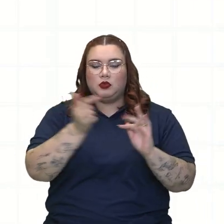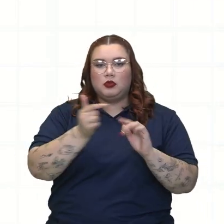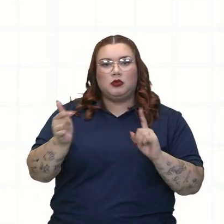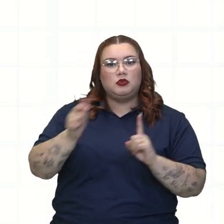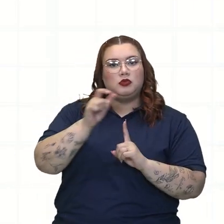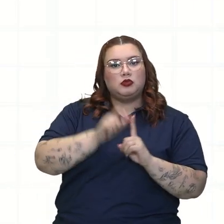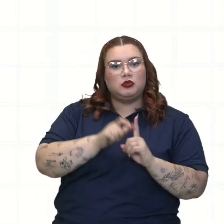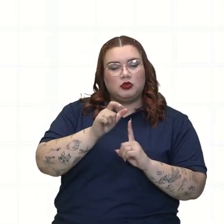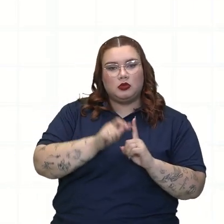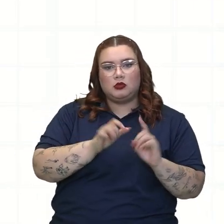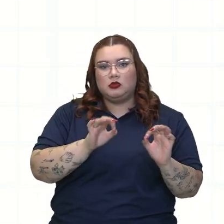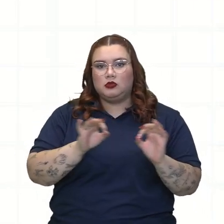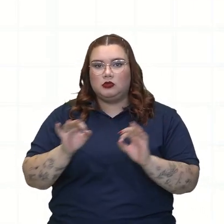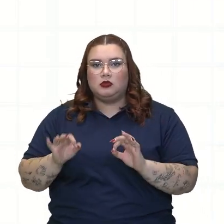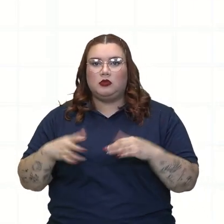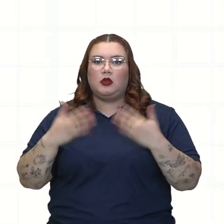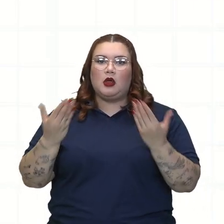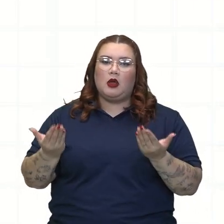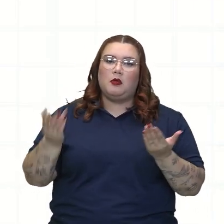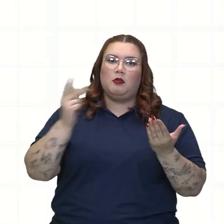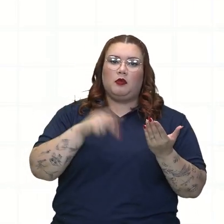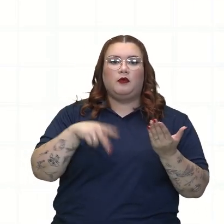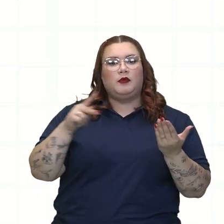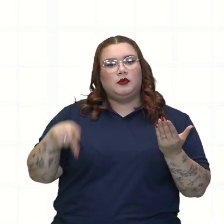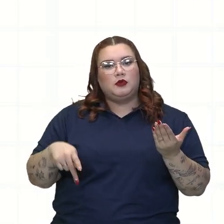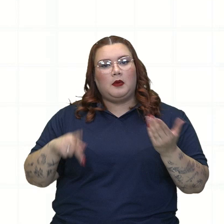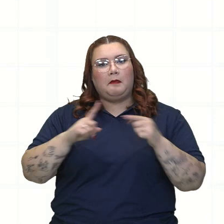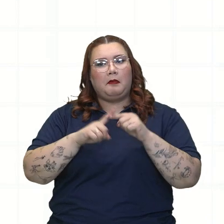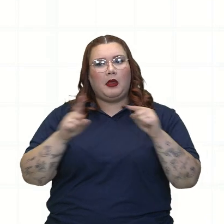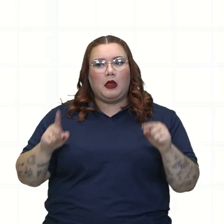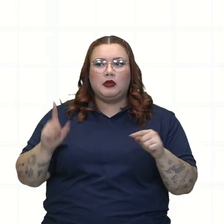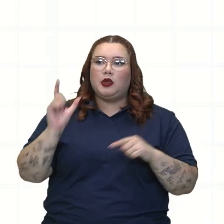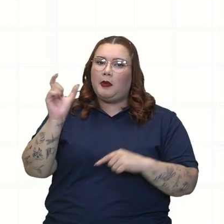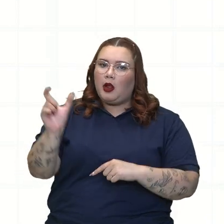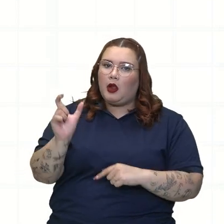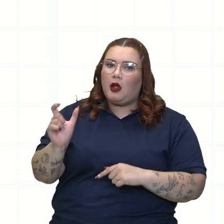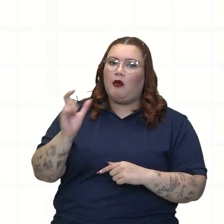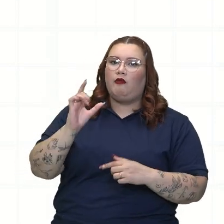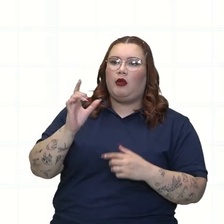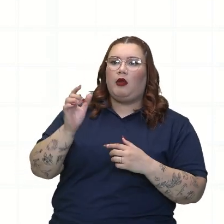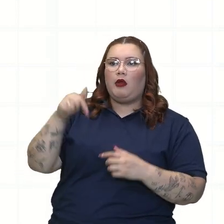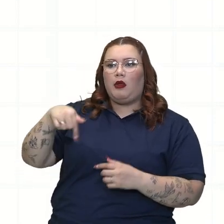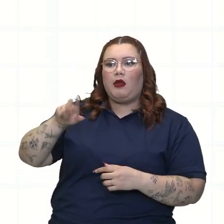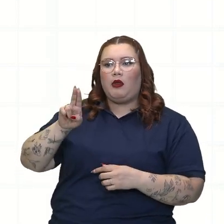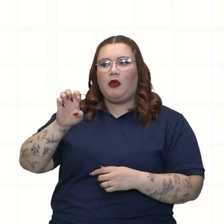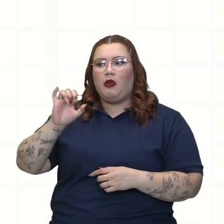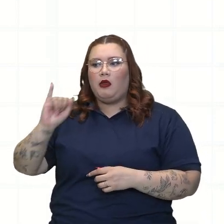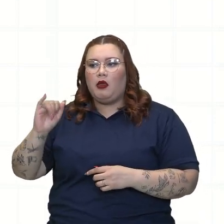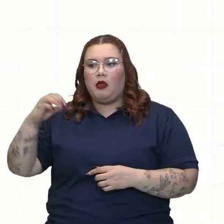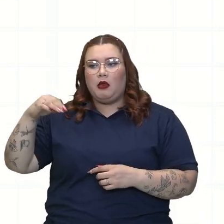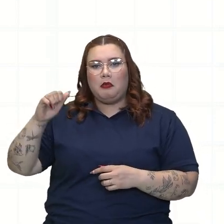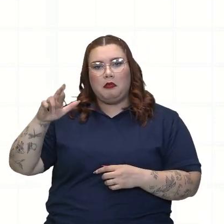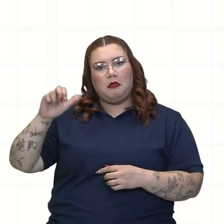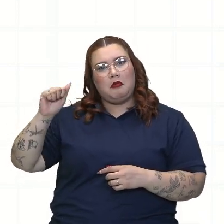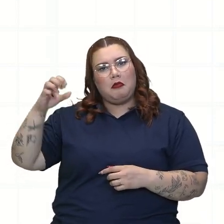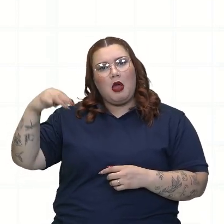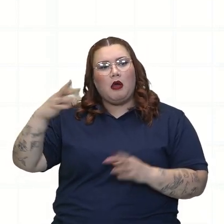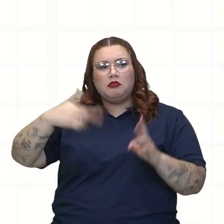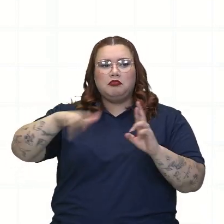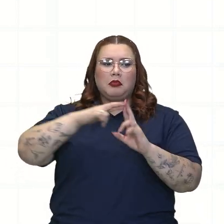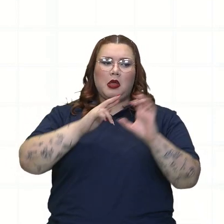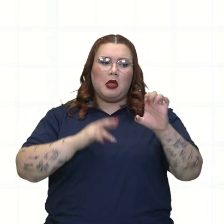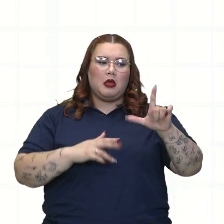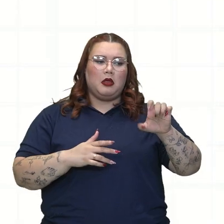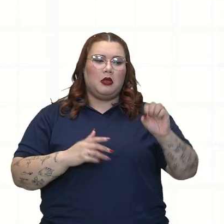Então, professora, mas queimaram. Eu vou dizer, eles queimaram. Pronto, o verbo me